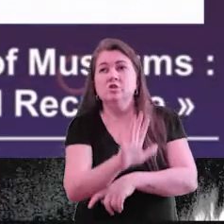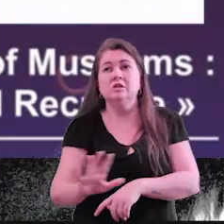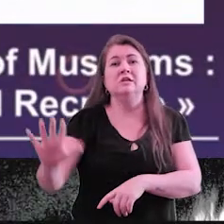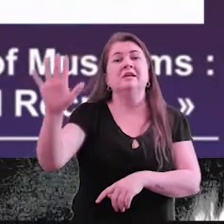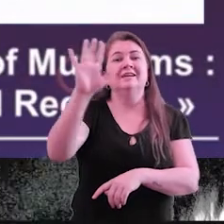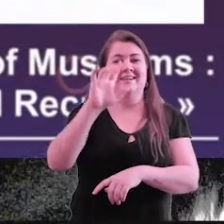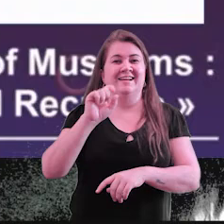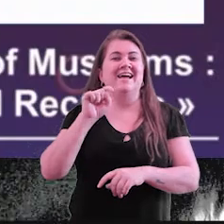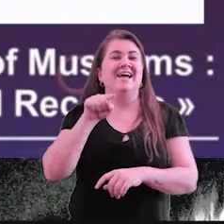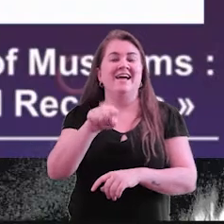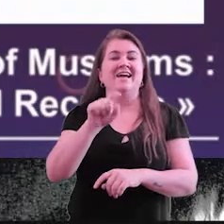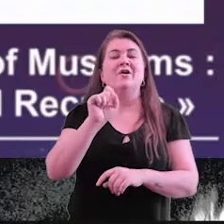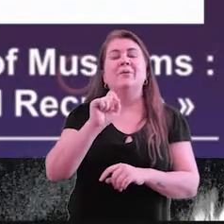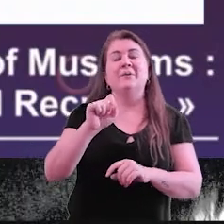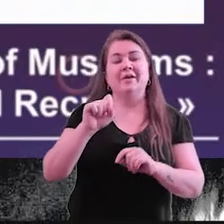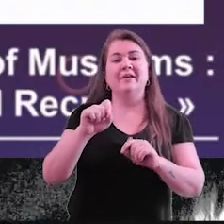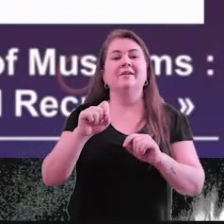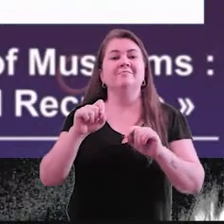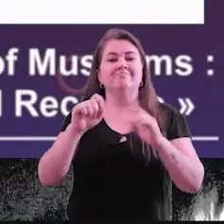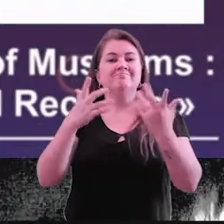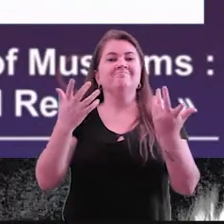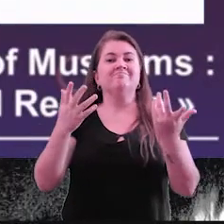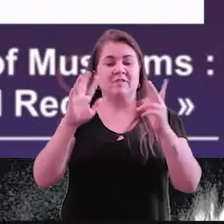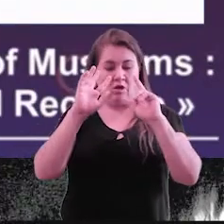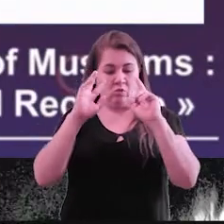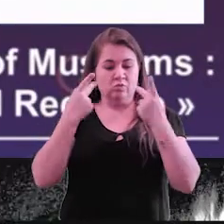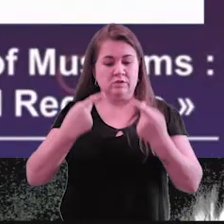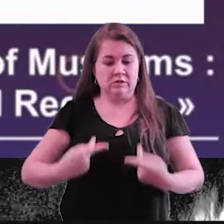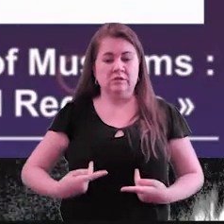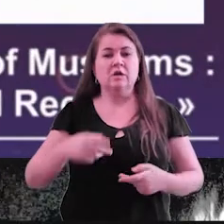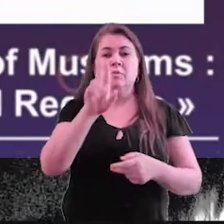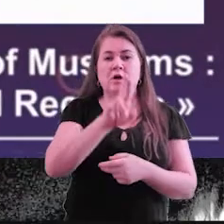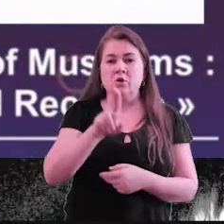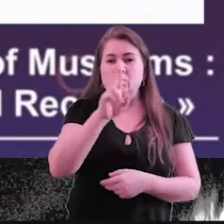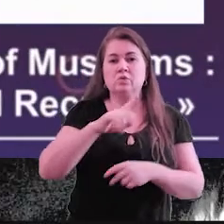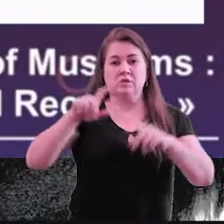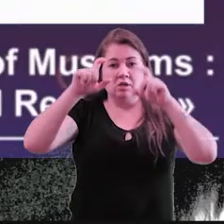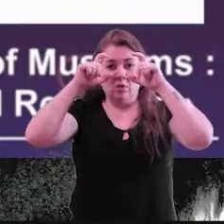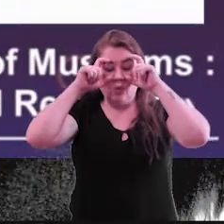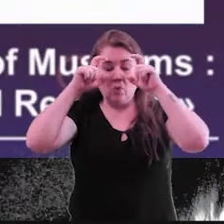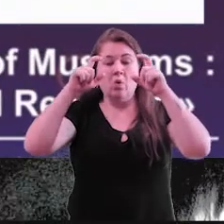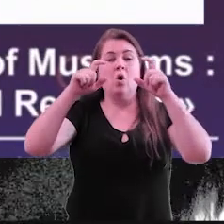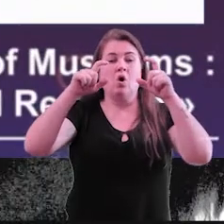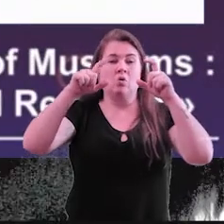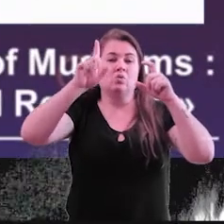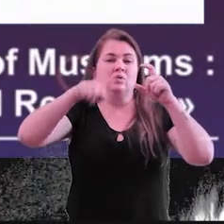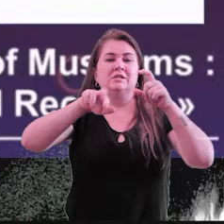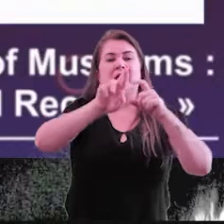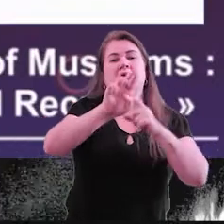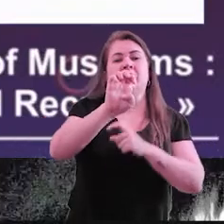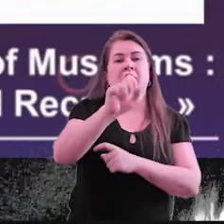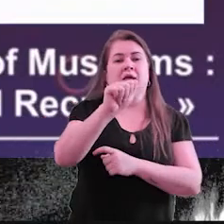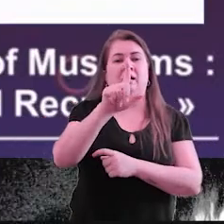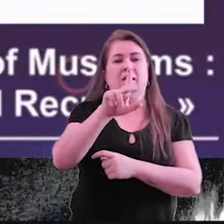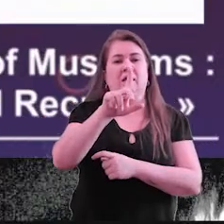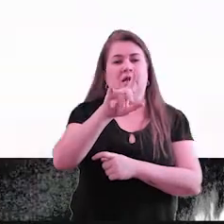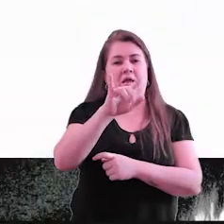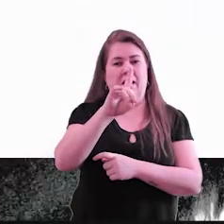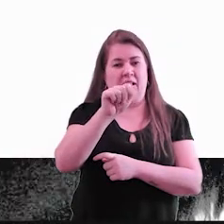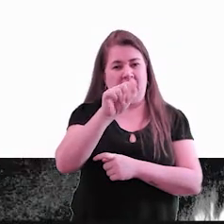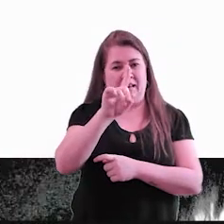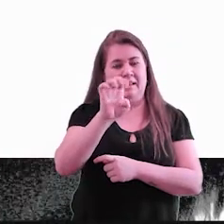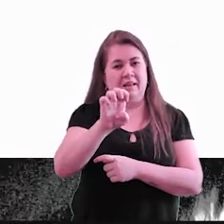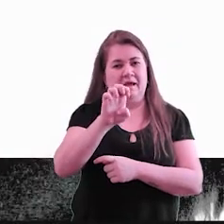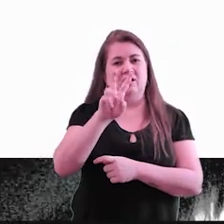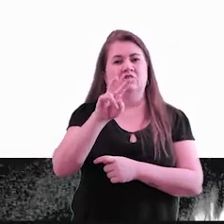um óculos de realidade virtual com uma espécie de fone de ouvido. Então, isso nos leva a pensar